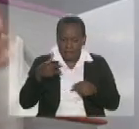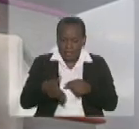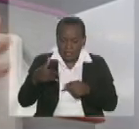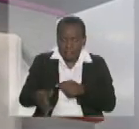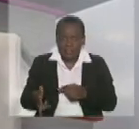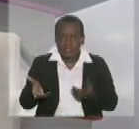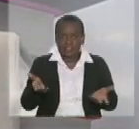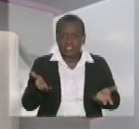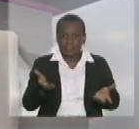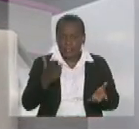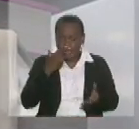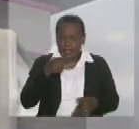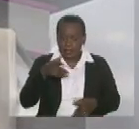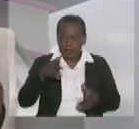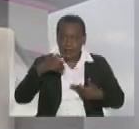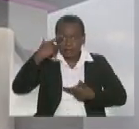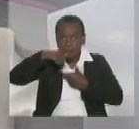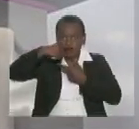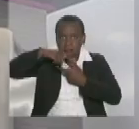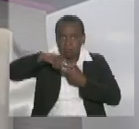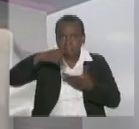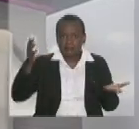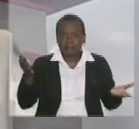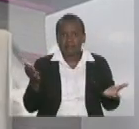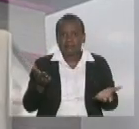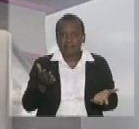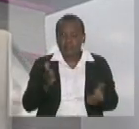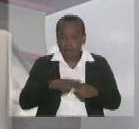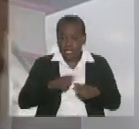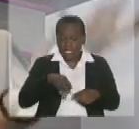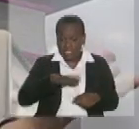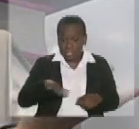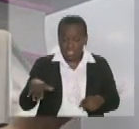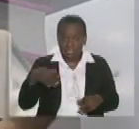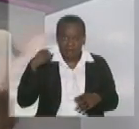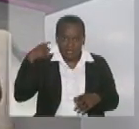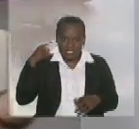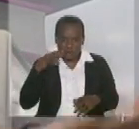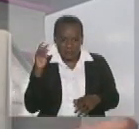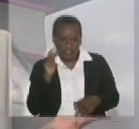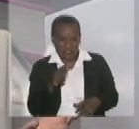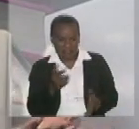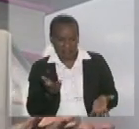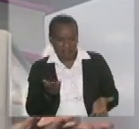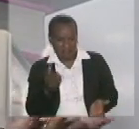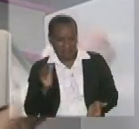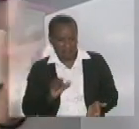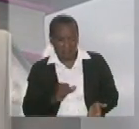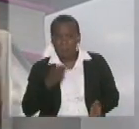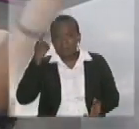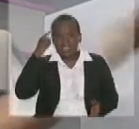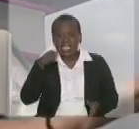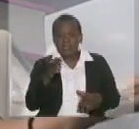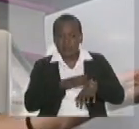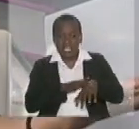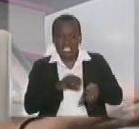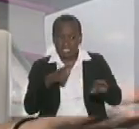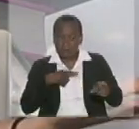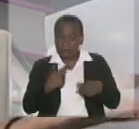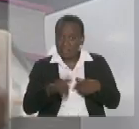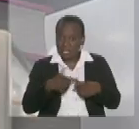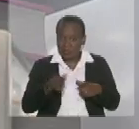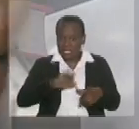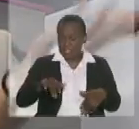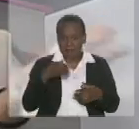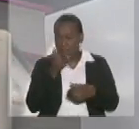tolhidos ali, né? Estão sendo enquadrados, né? E porque quem é maluquinho acaba sendo julgado, né? Ou acaba sendo diagnosticado,